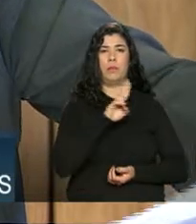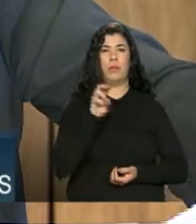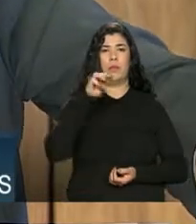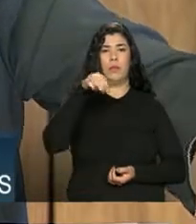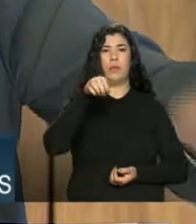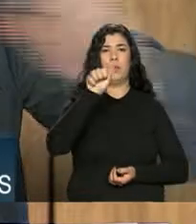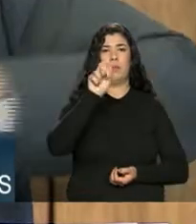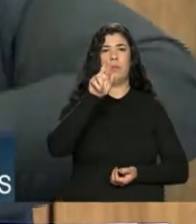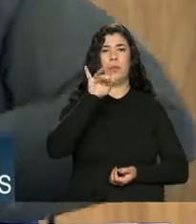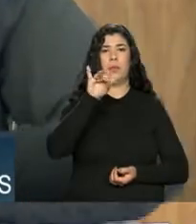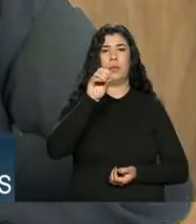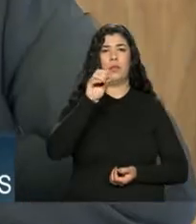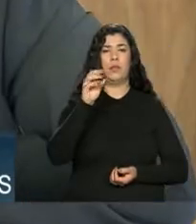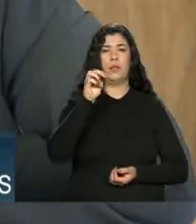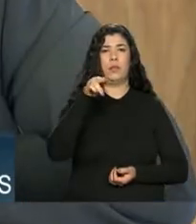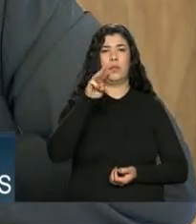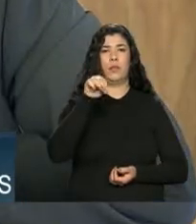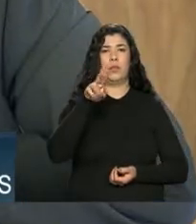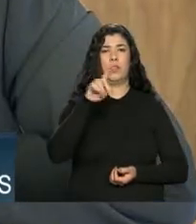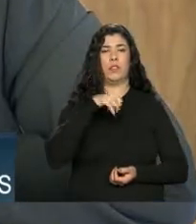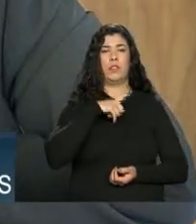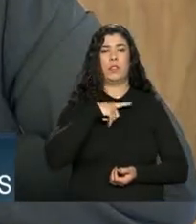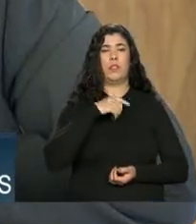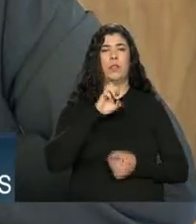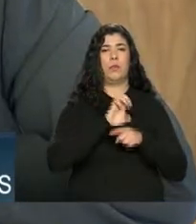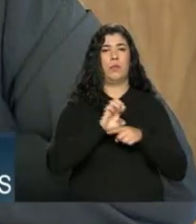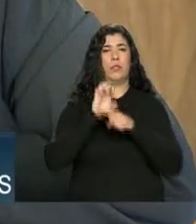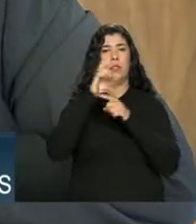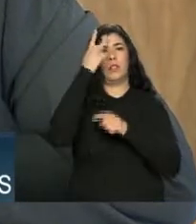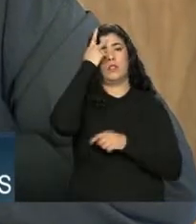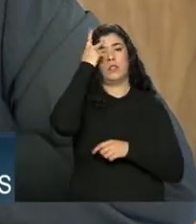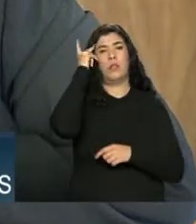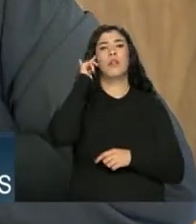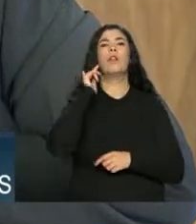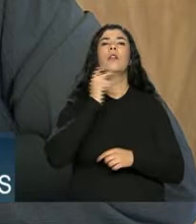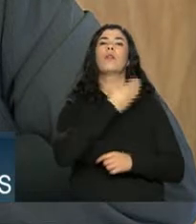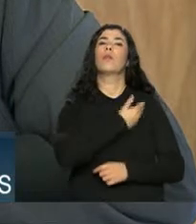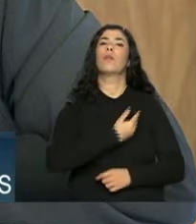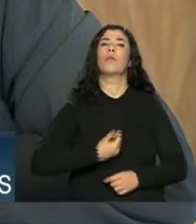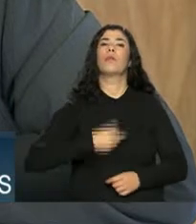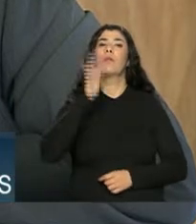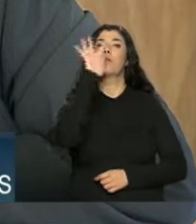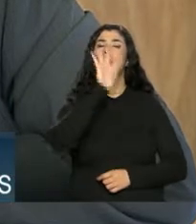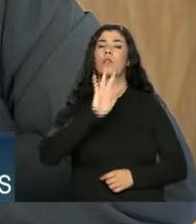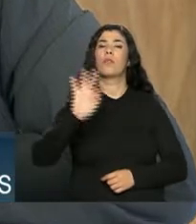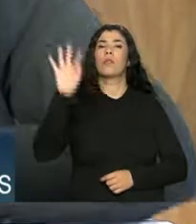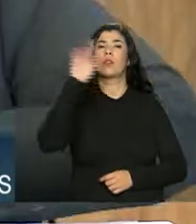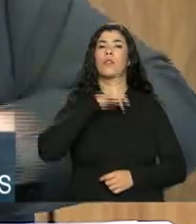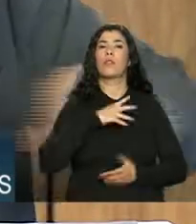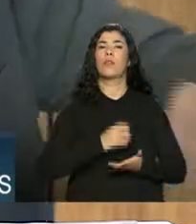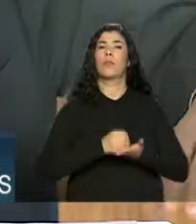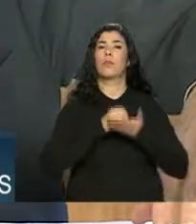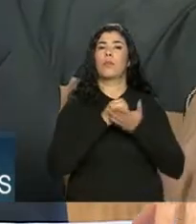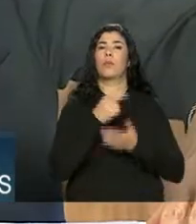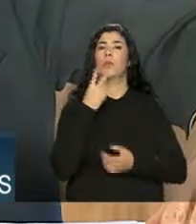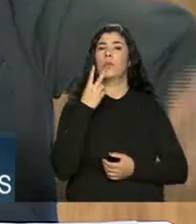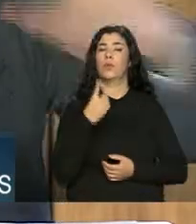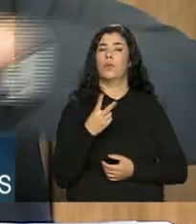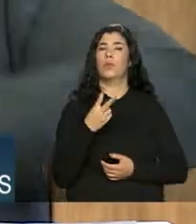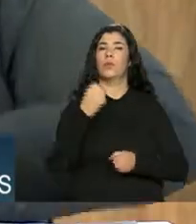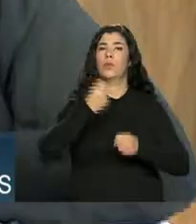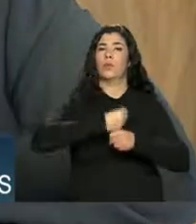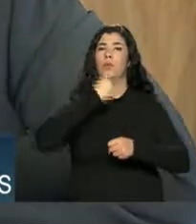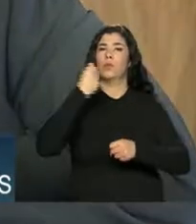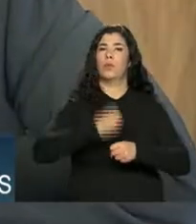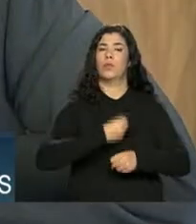no Estado de São Paulo o governo federal está apoiando nas duas obras né se eu lembrou de uma que eu da São